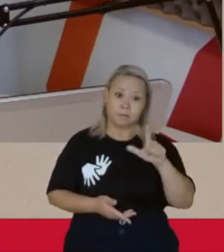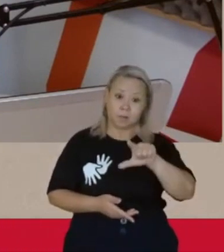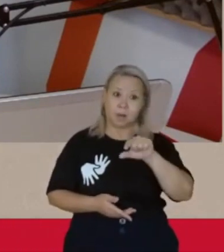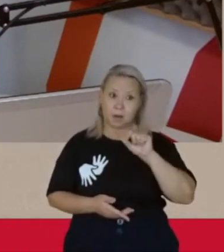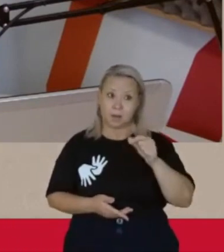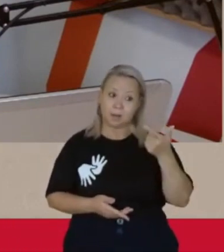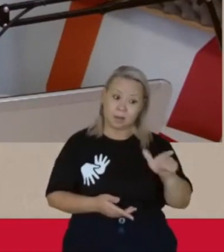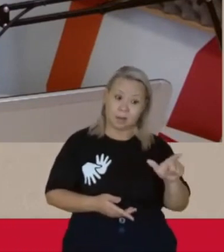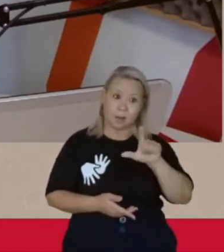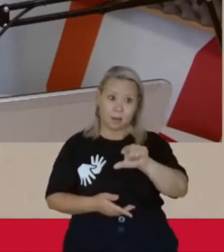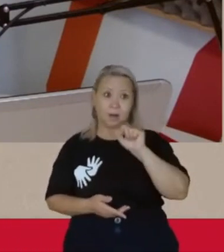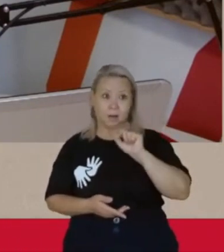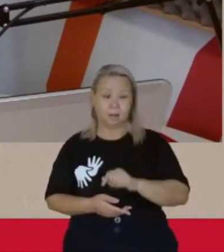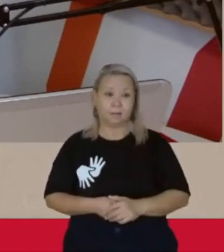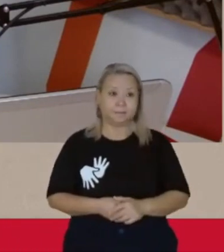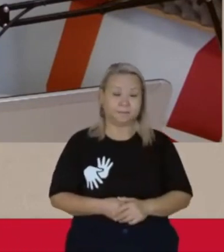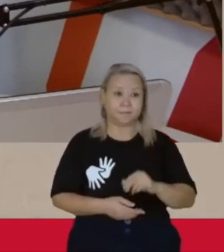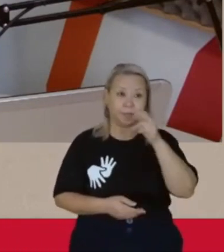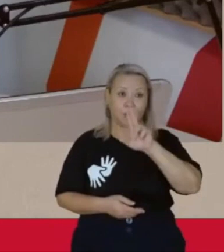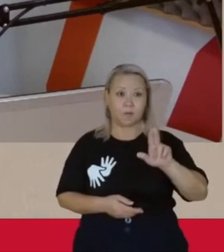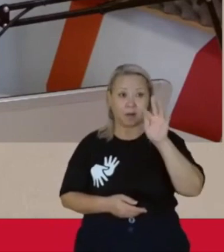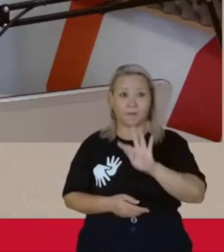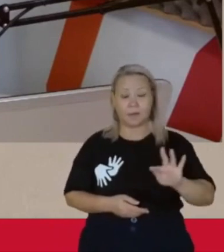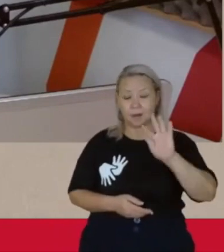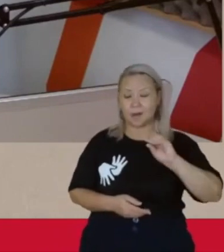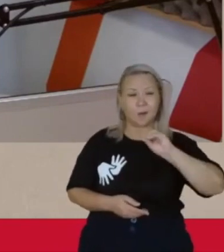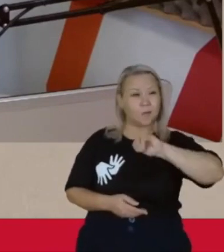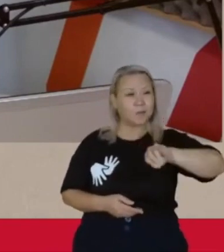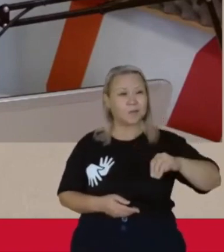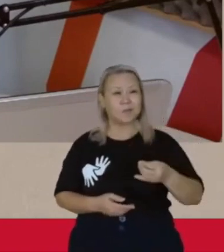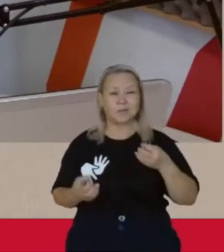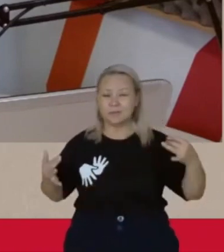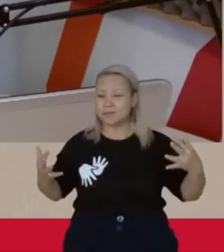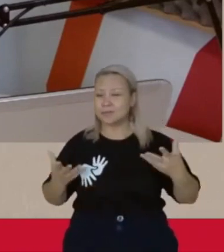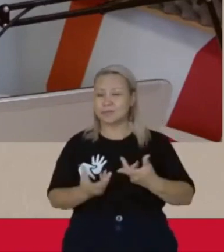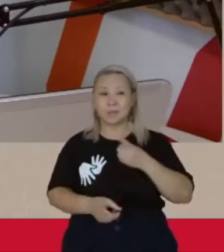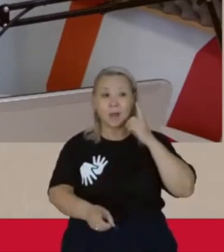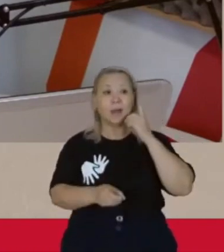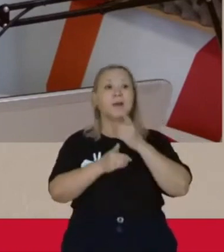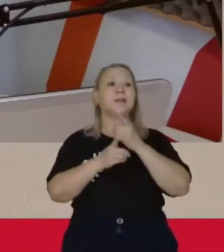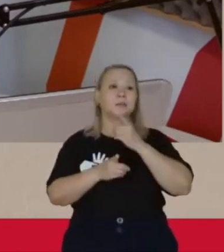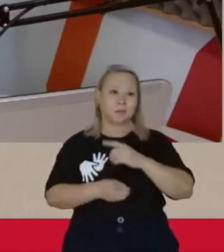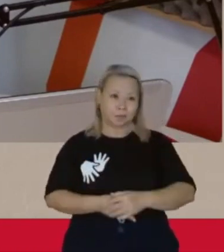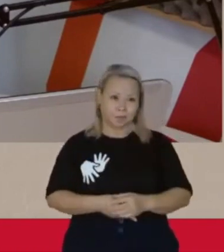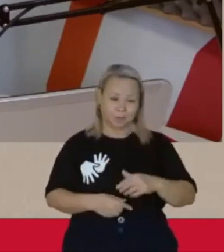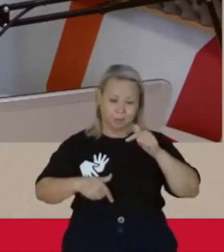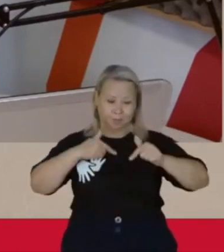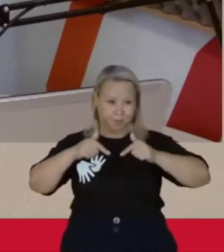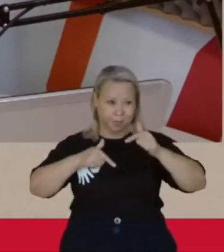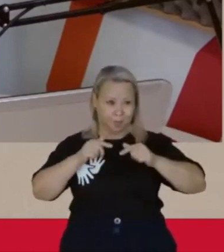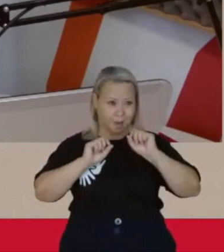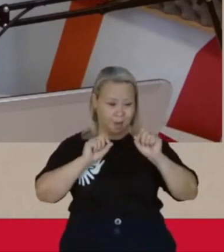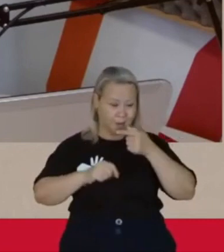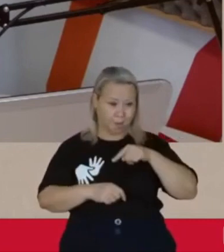federal. Então, isso é uma oportunidade extraordinária de você descobrir o trabalho que